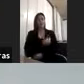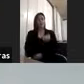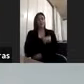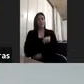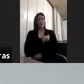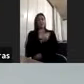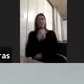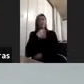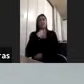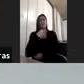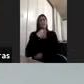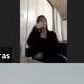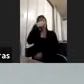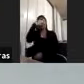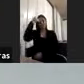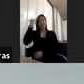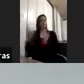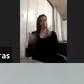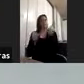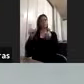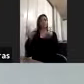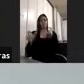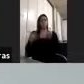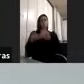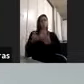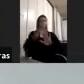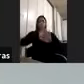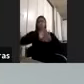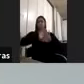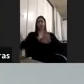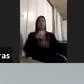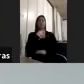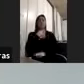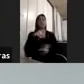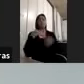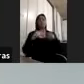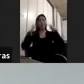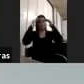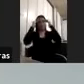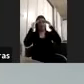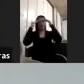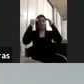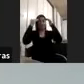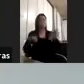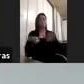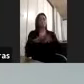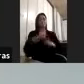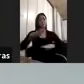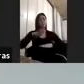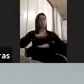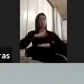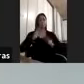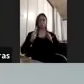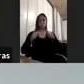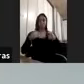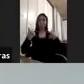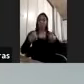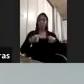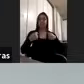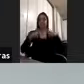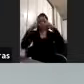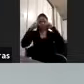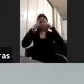trás. É um momento de pandemia, nós temos que respeitar os trabalhadores e a Renault não pode passar com um trator